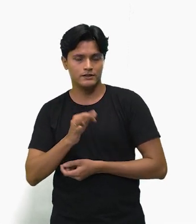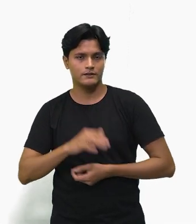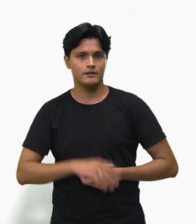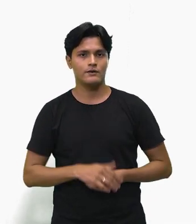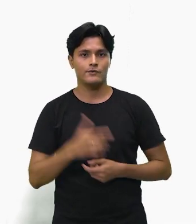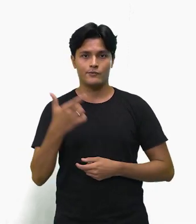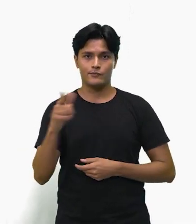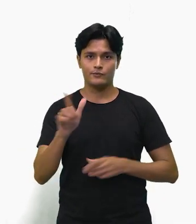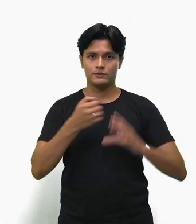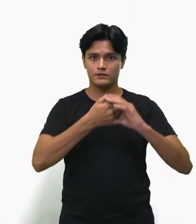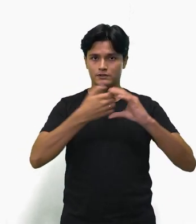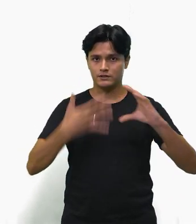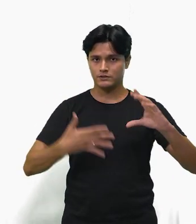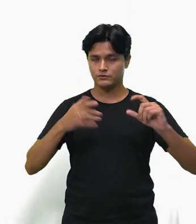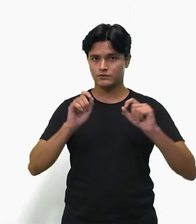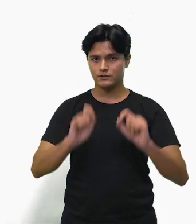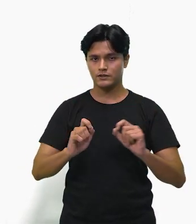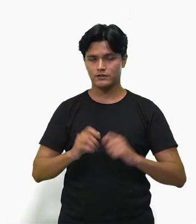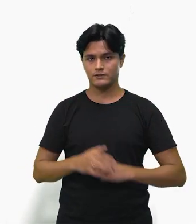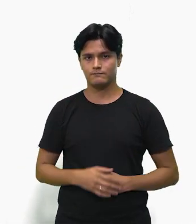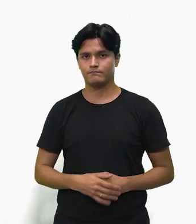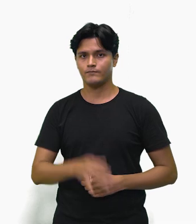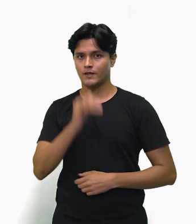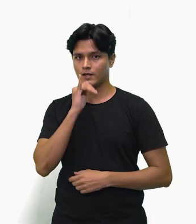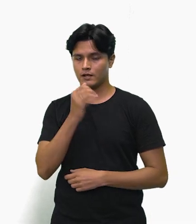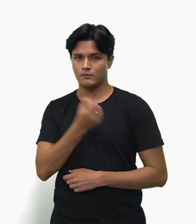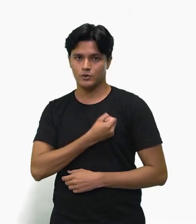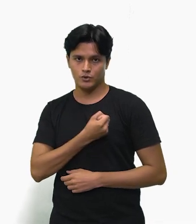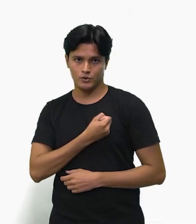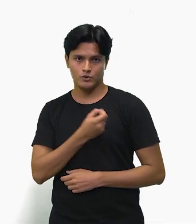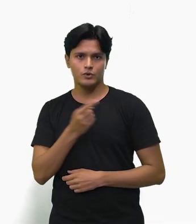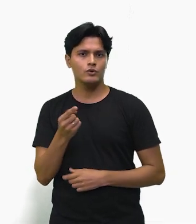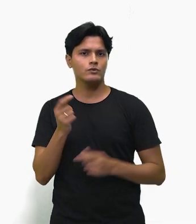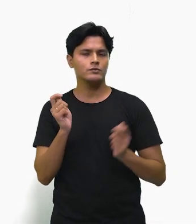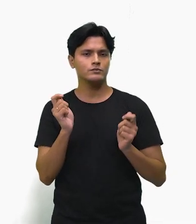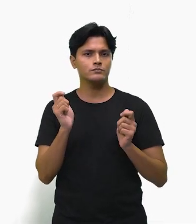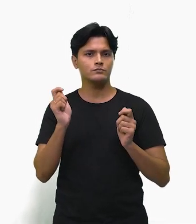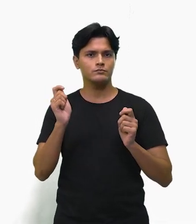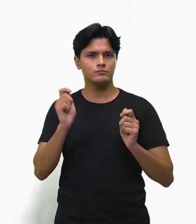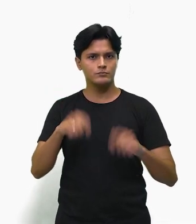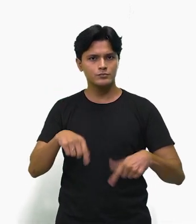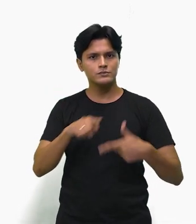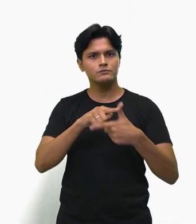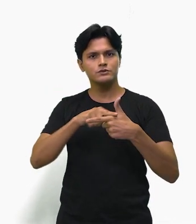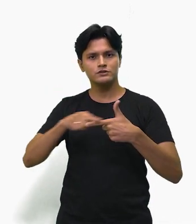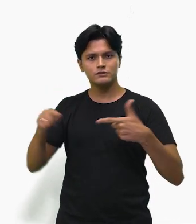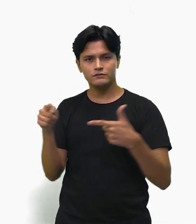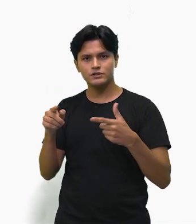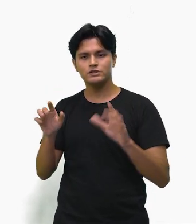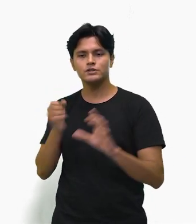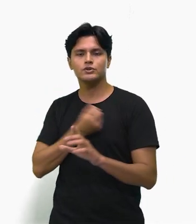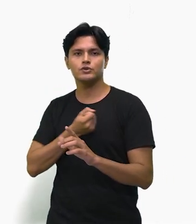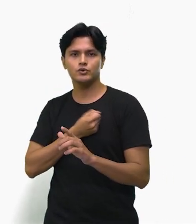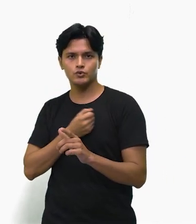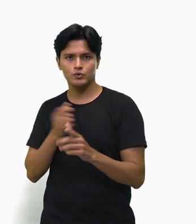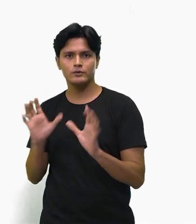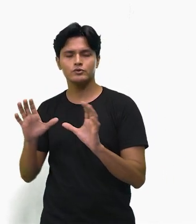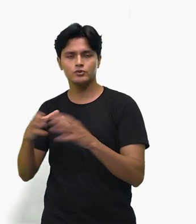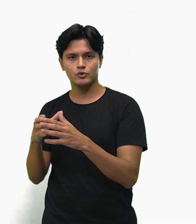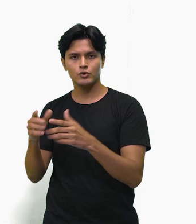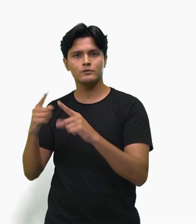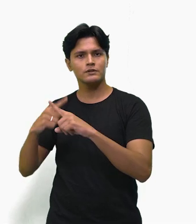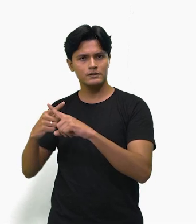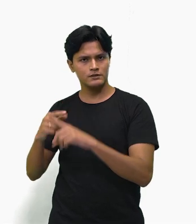Qual a outra característica? Um número é divisor de seus múltiplos. Nós vimos também isso,